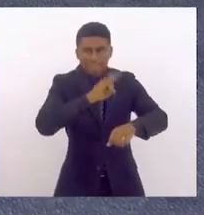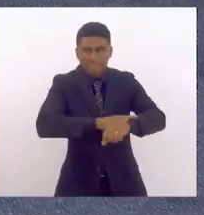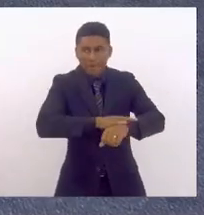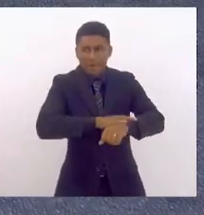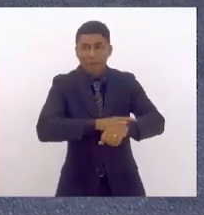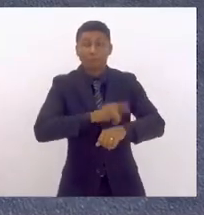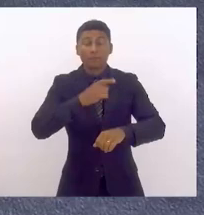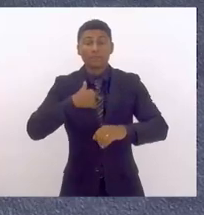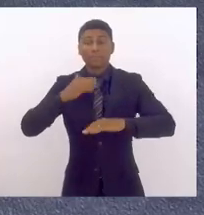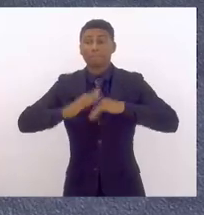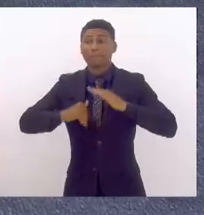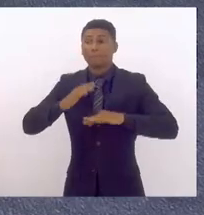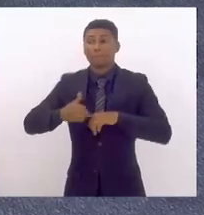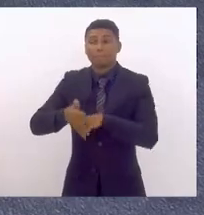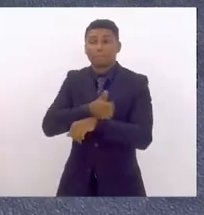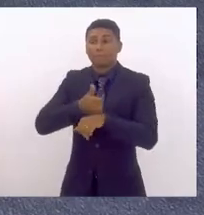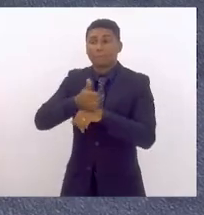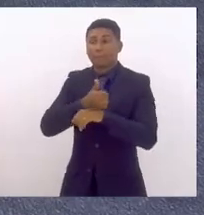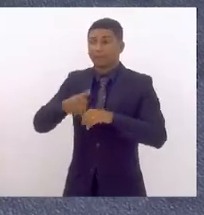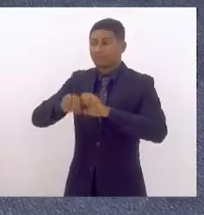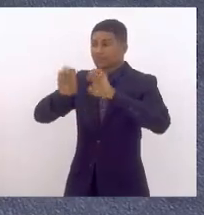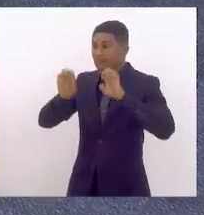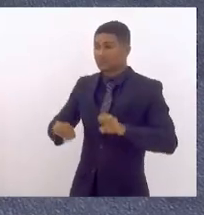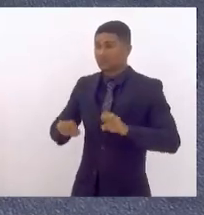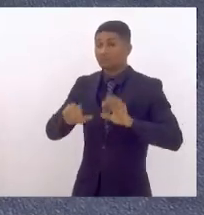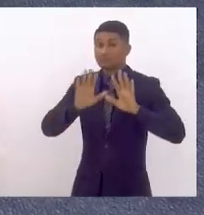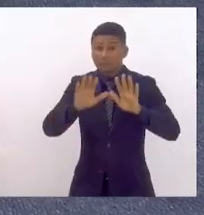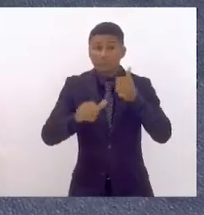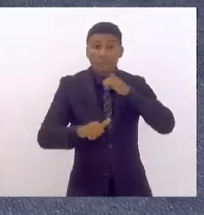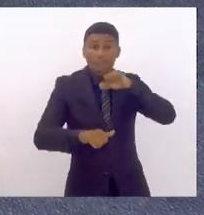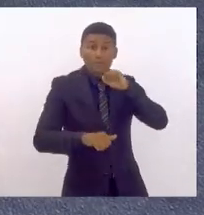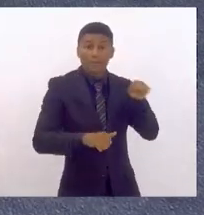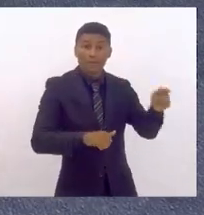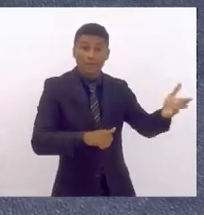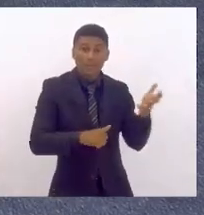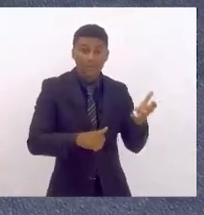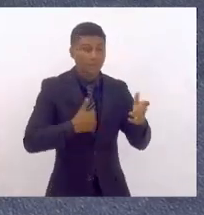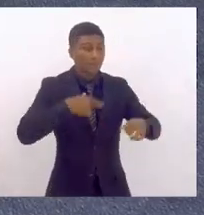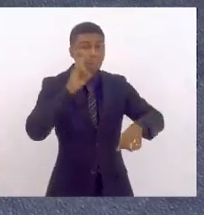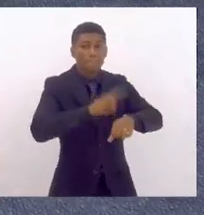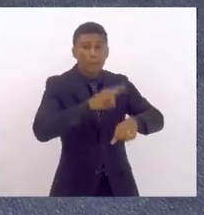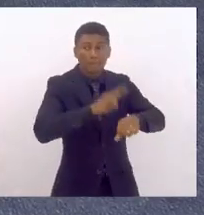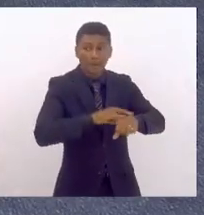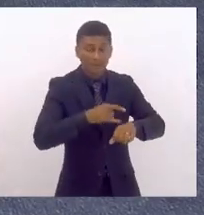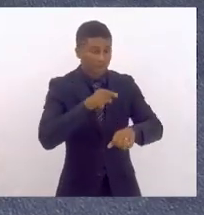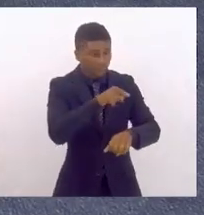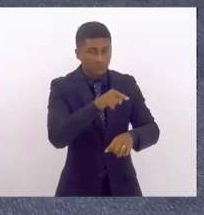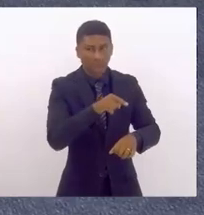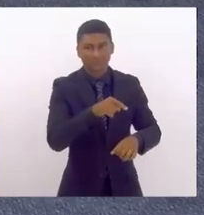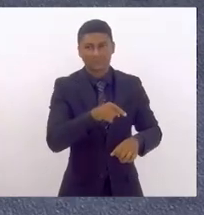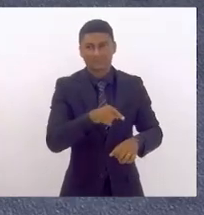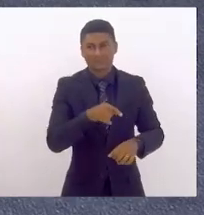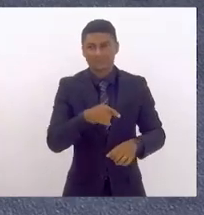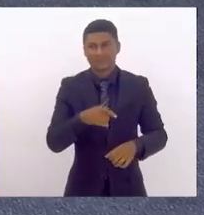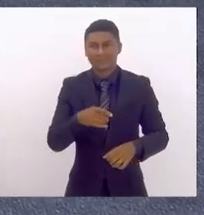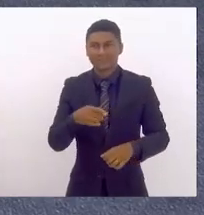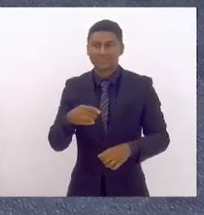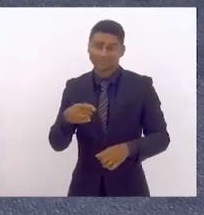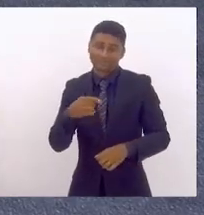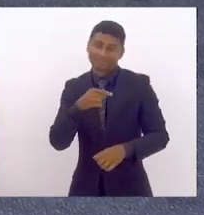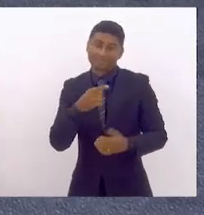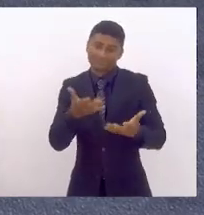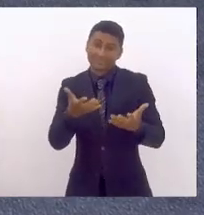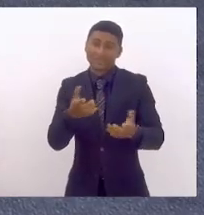especialidade era estruturas né E ela queria que eu fizesse isso mas o que ela queria mesmo era ela que anda com aquele projeto debaixo do